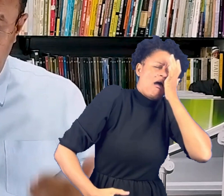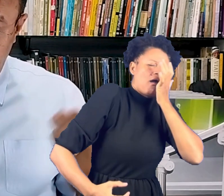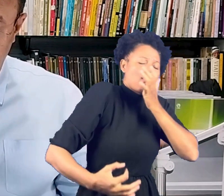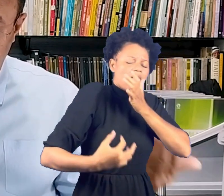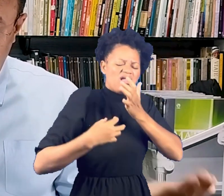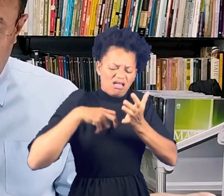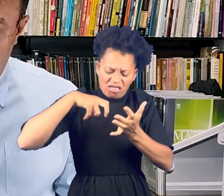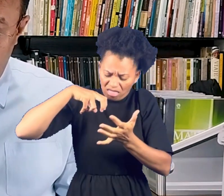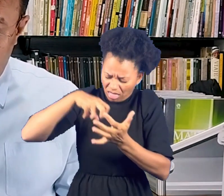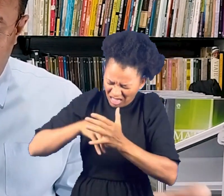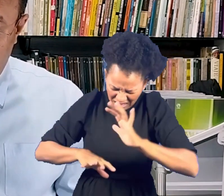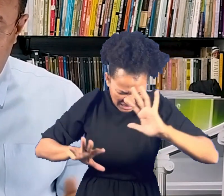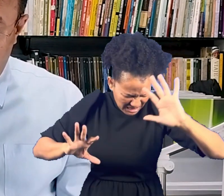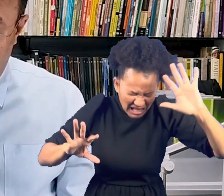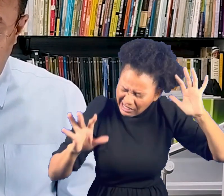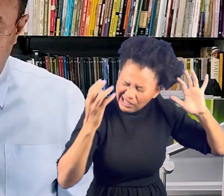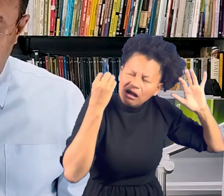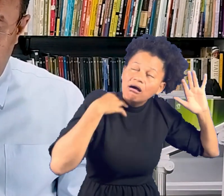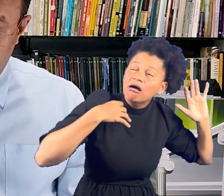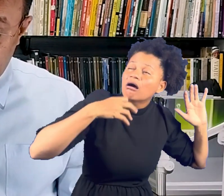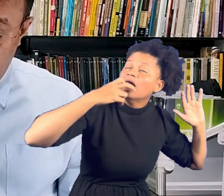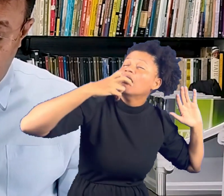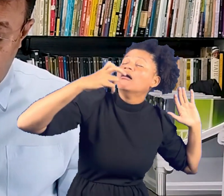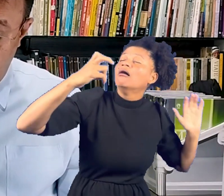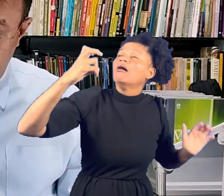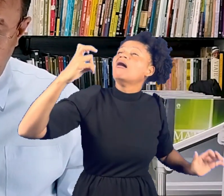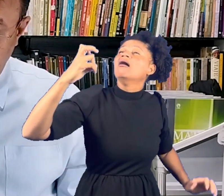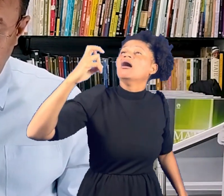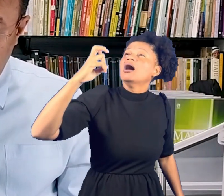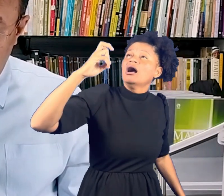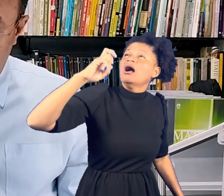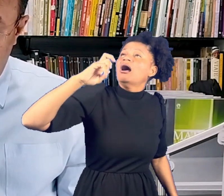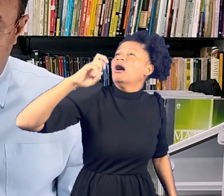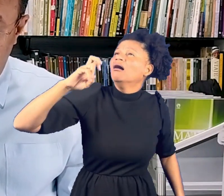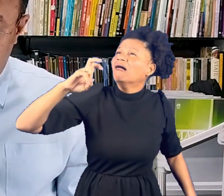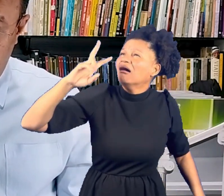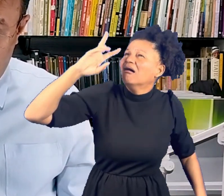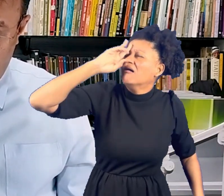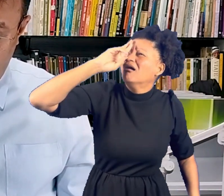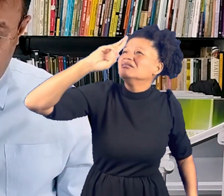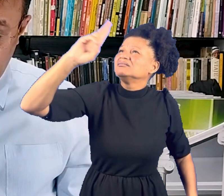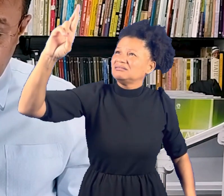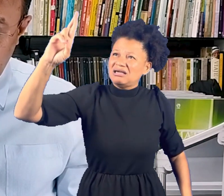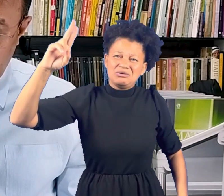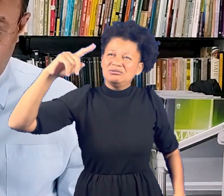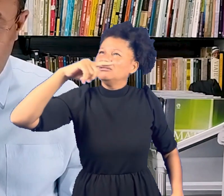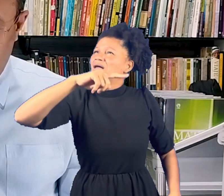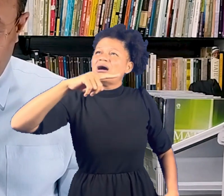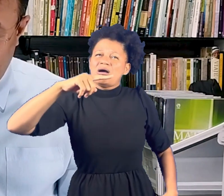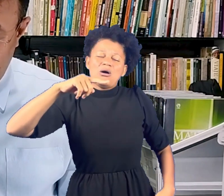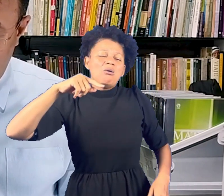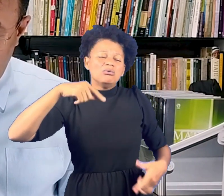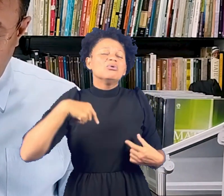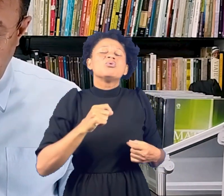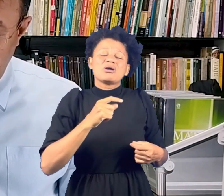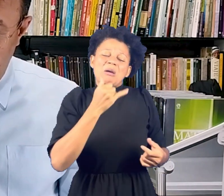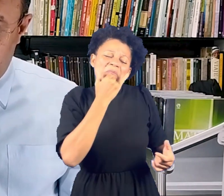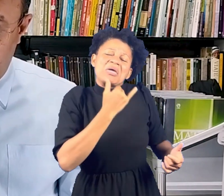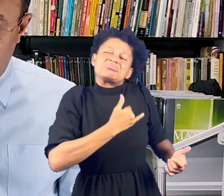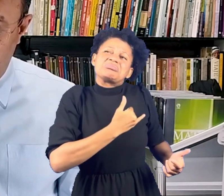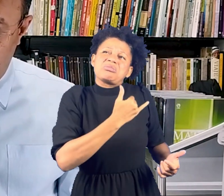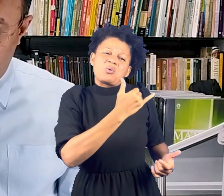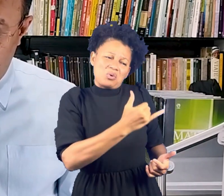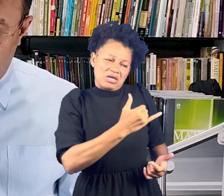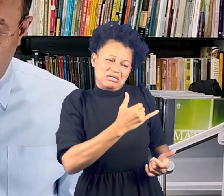joelhos, clamou com grande voz: Senhor, não lhes imputes este pecado.